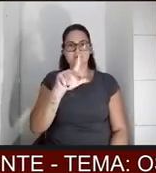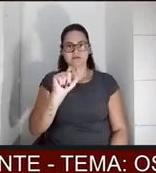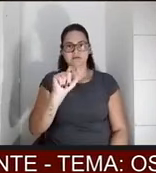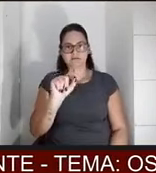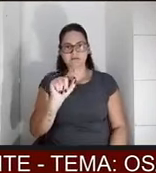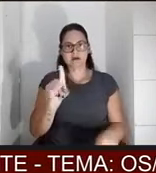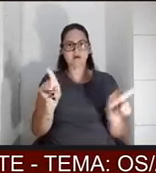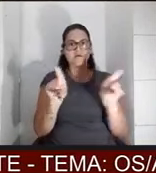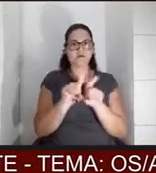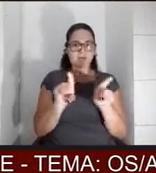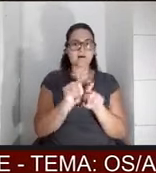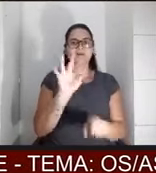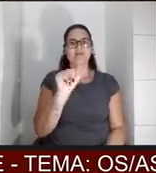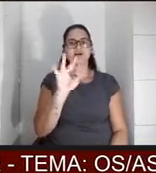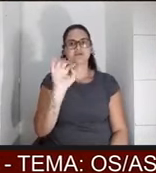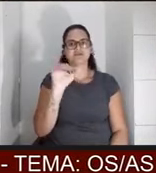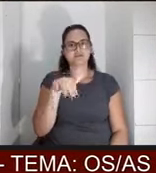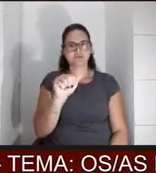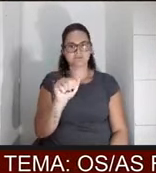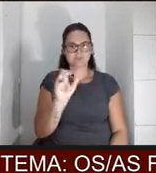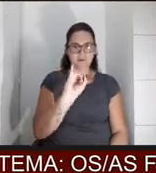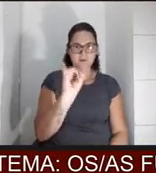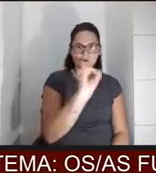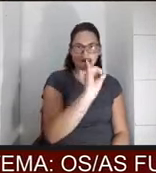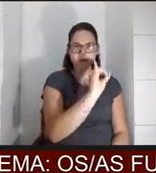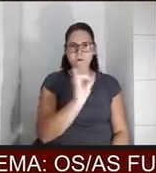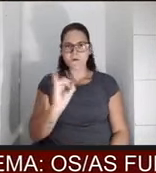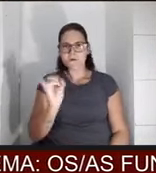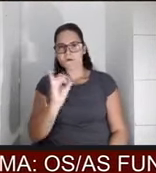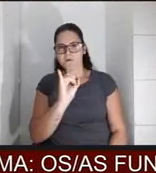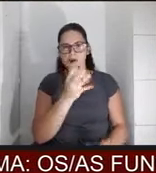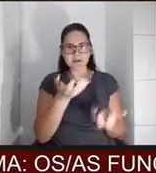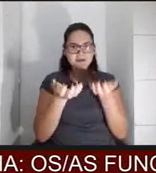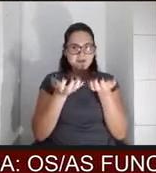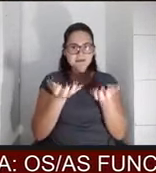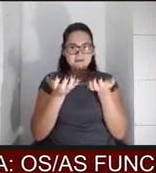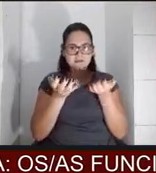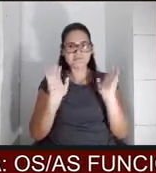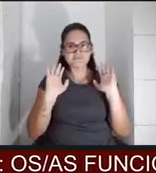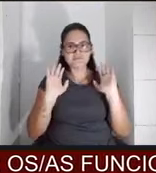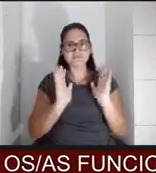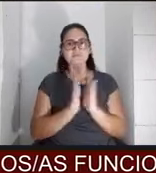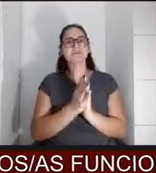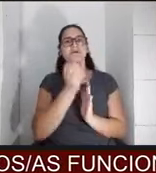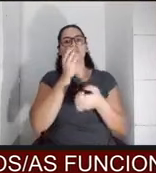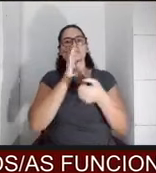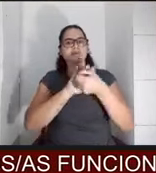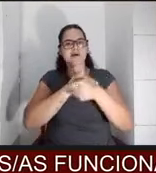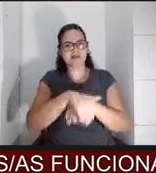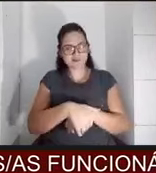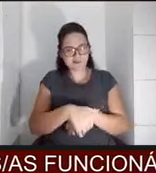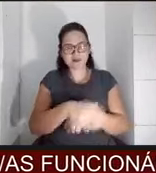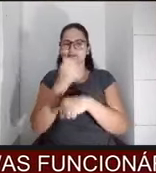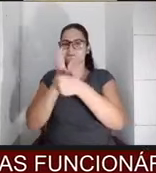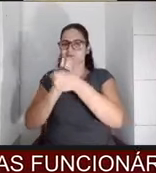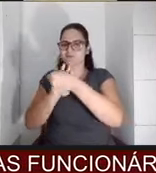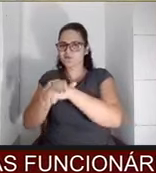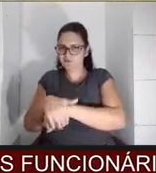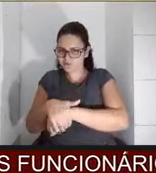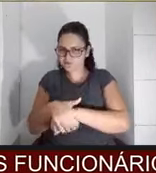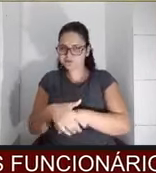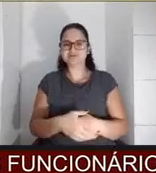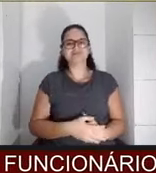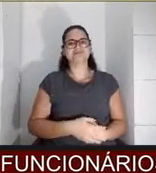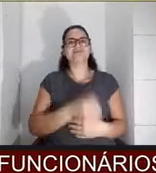Querem dar um alôzinho só, um cumprimento? Boa noite, Zé. Boa noite, Fátima. Boa